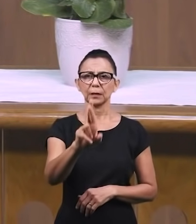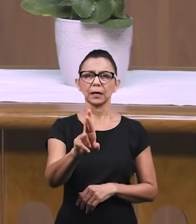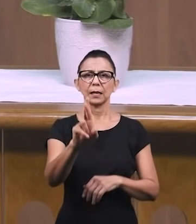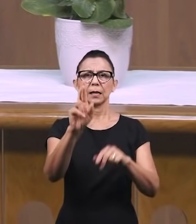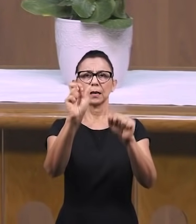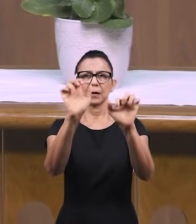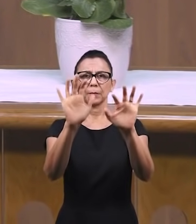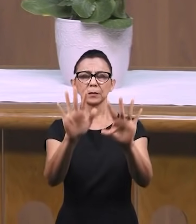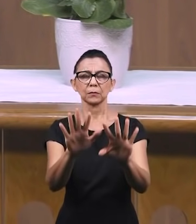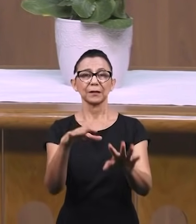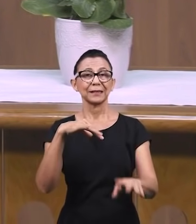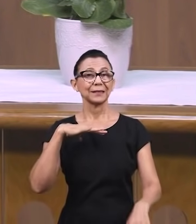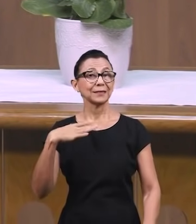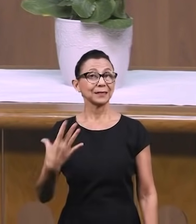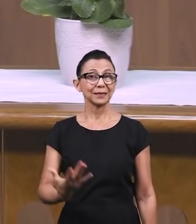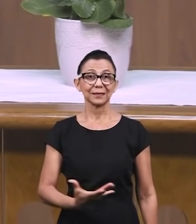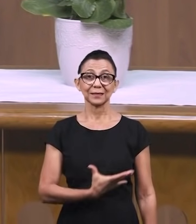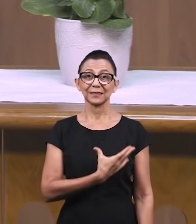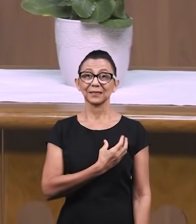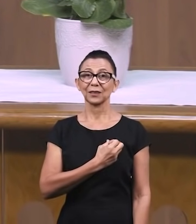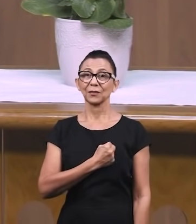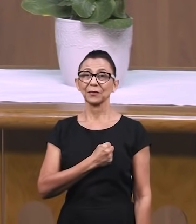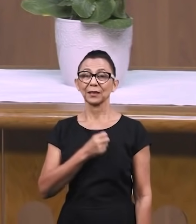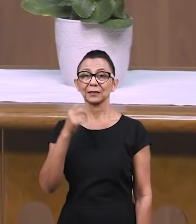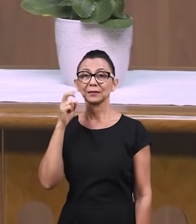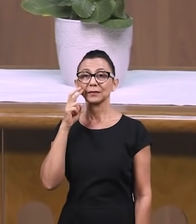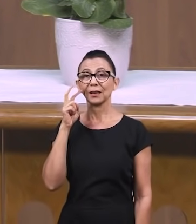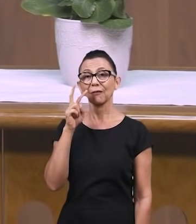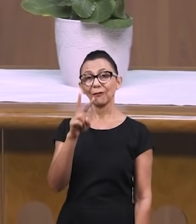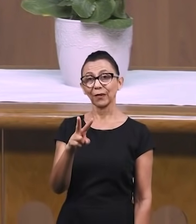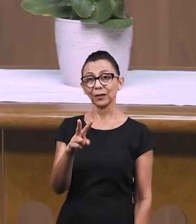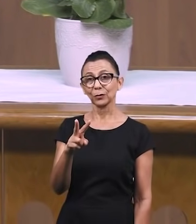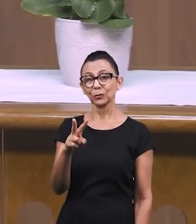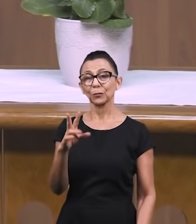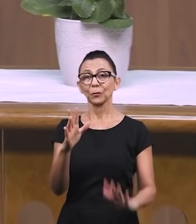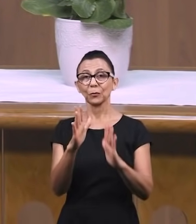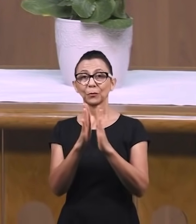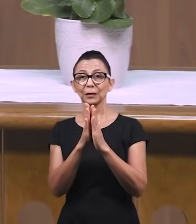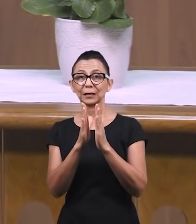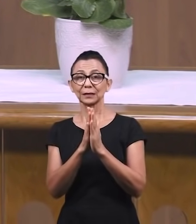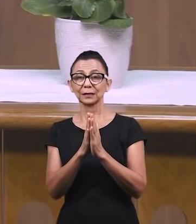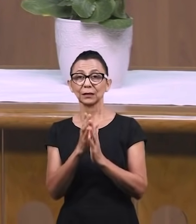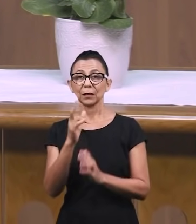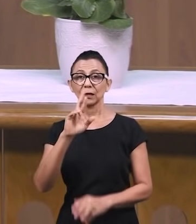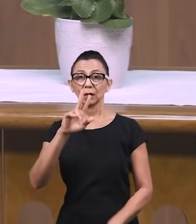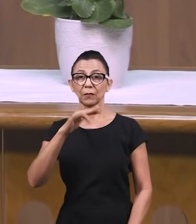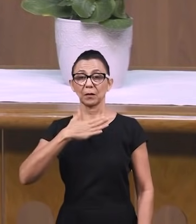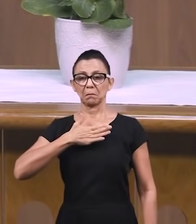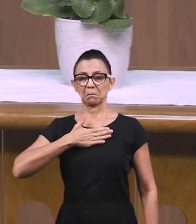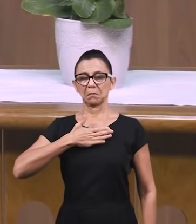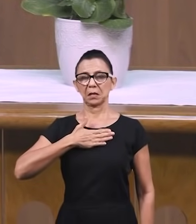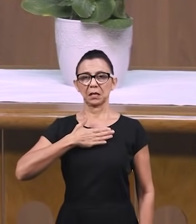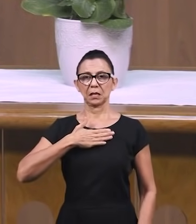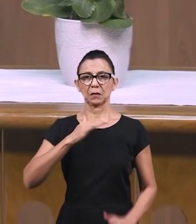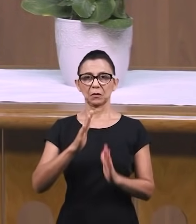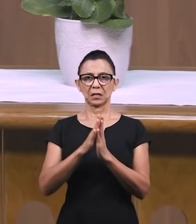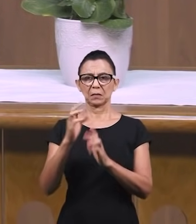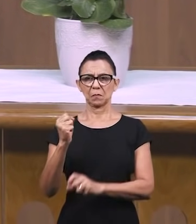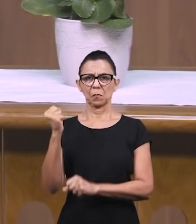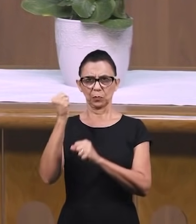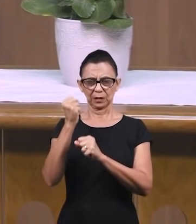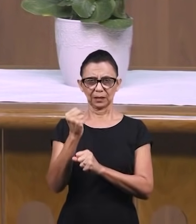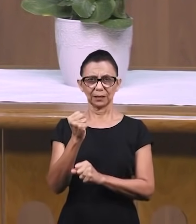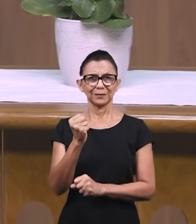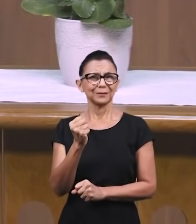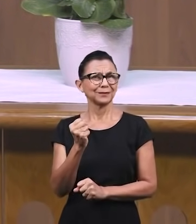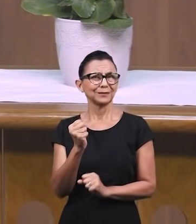para abençoar, para salvar, Ele estará ouvindo a nossa oração. Não é a minha oração que tem